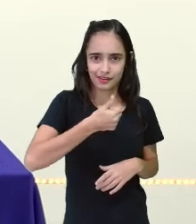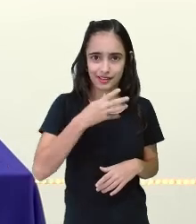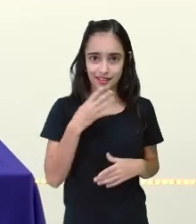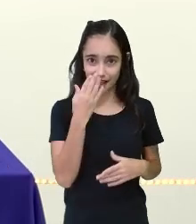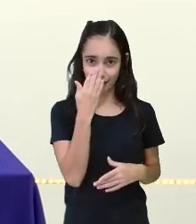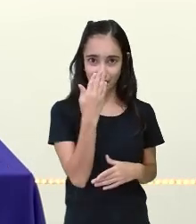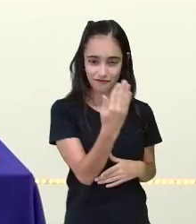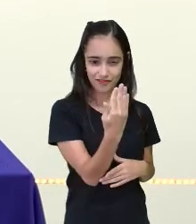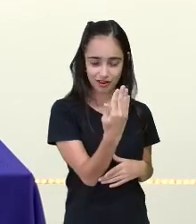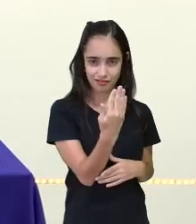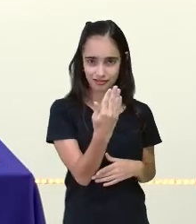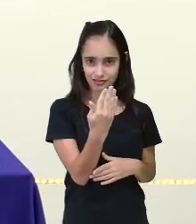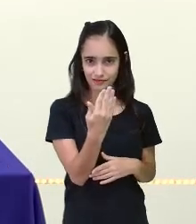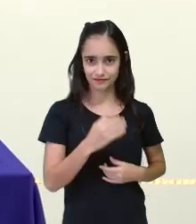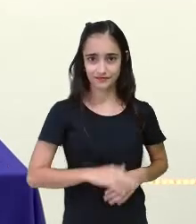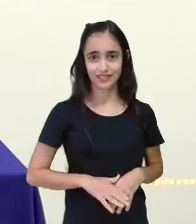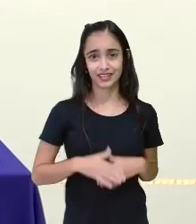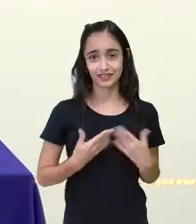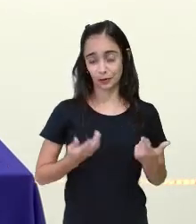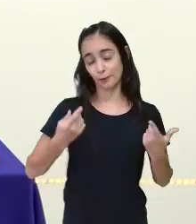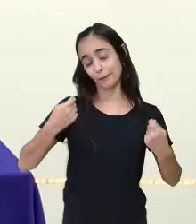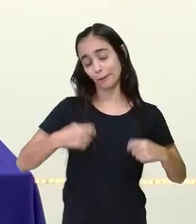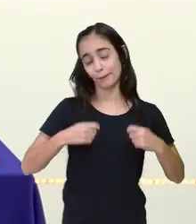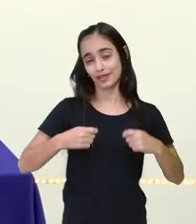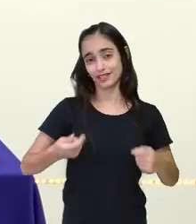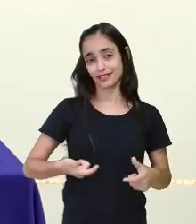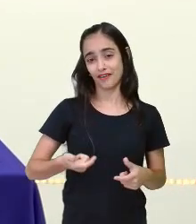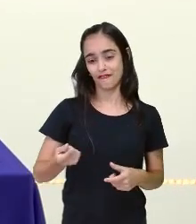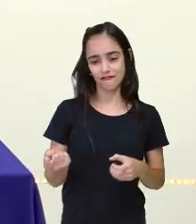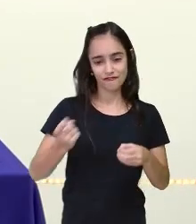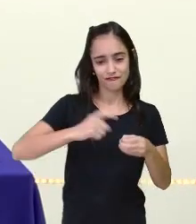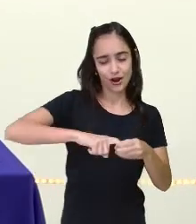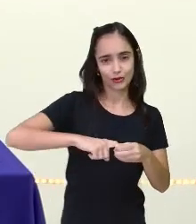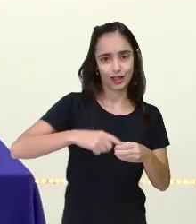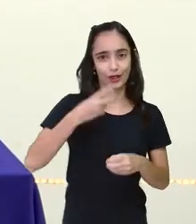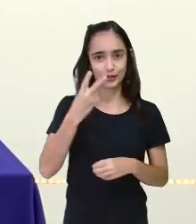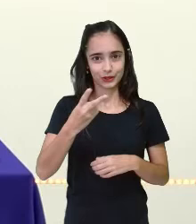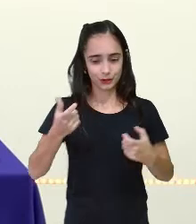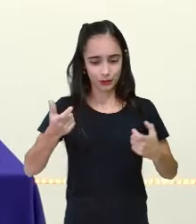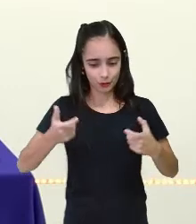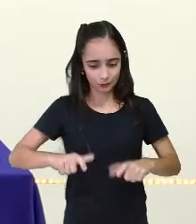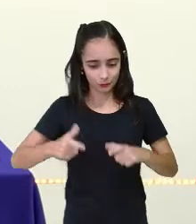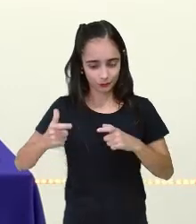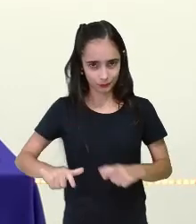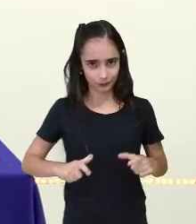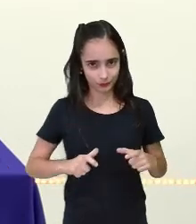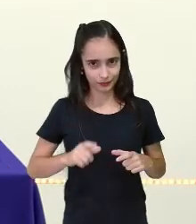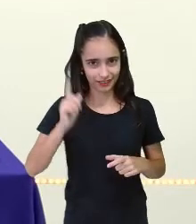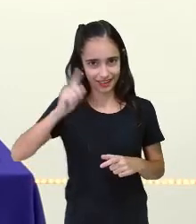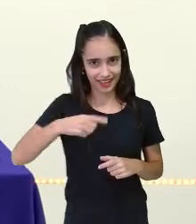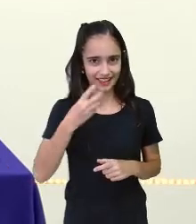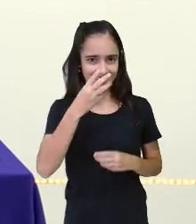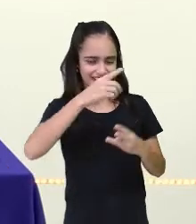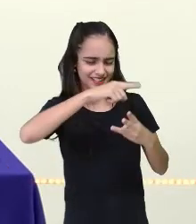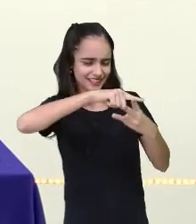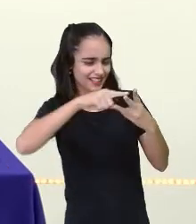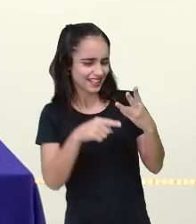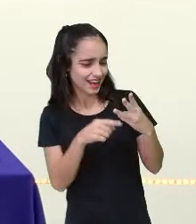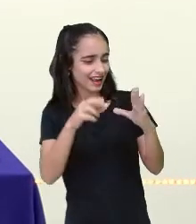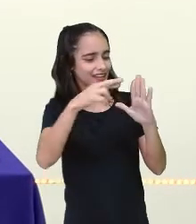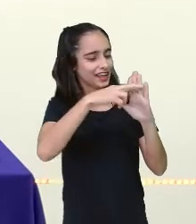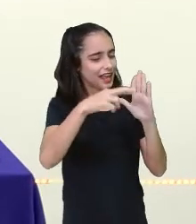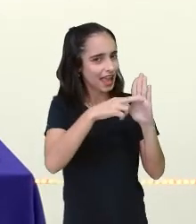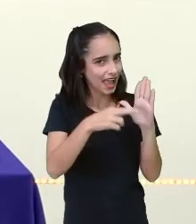jogada, na trilha, vai ter que retornar 2 casas. Então, as regrinhas são essas 3 regrinhas bem simples, vocês podem